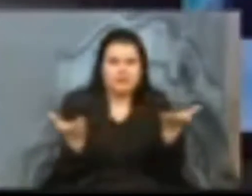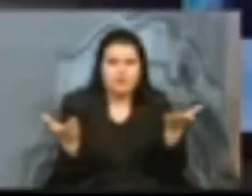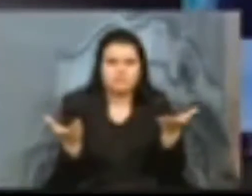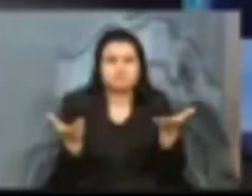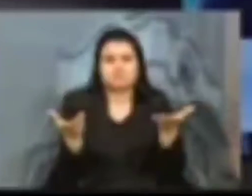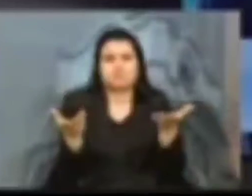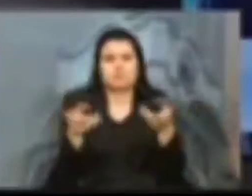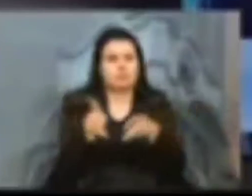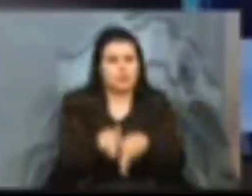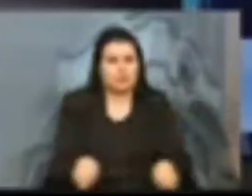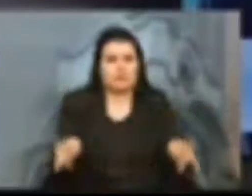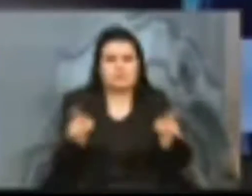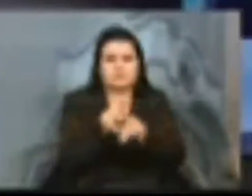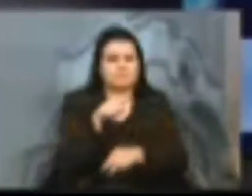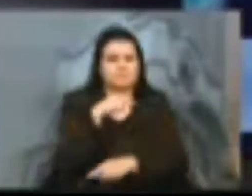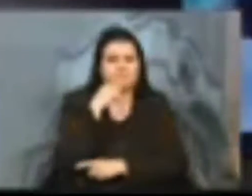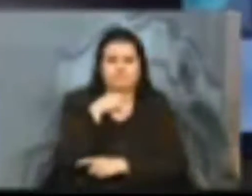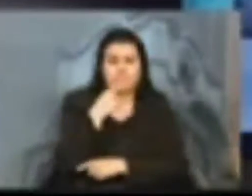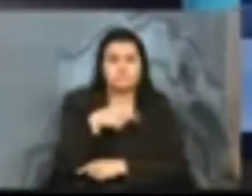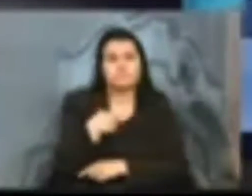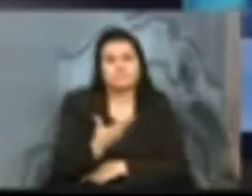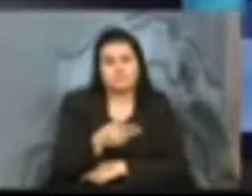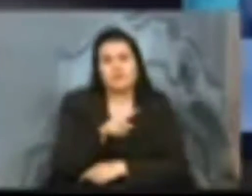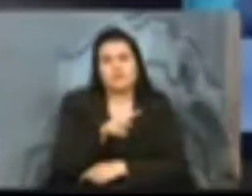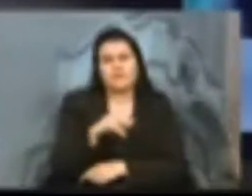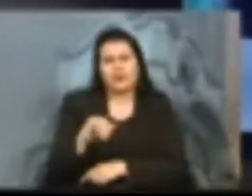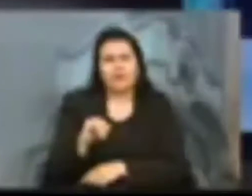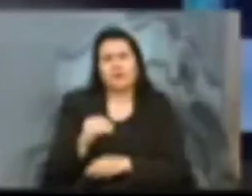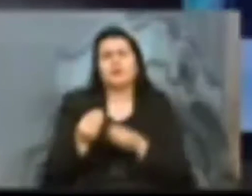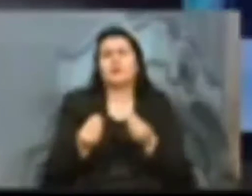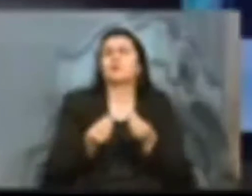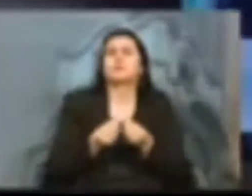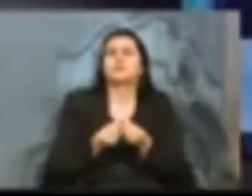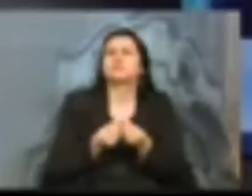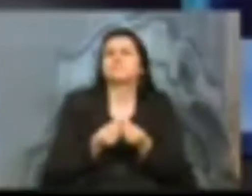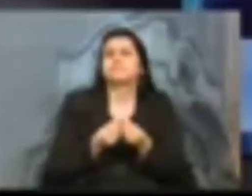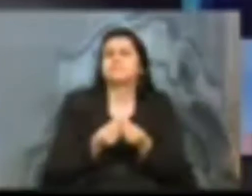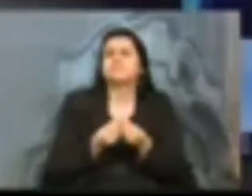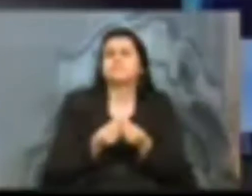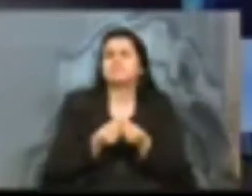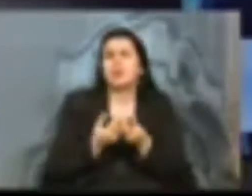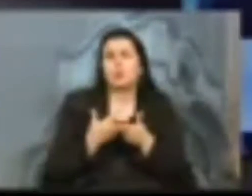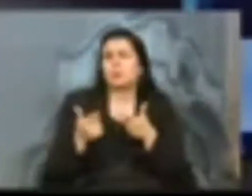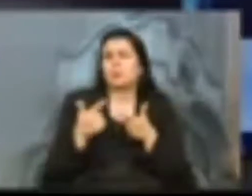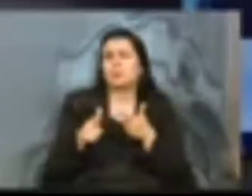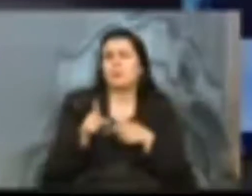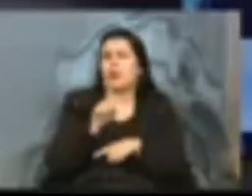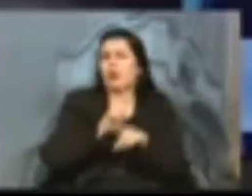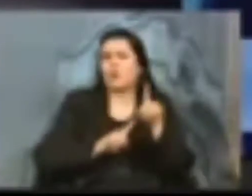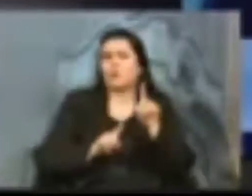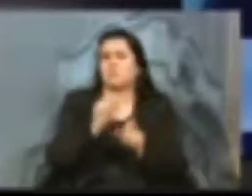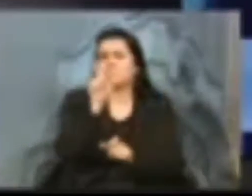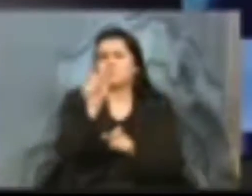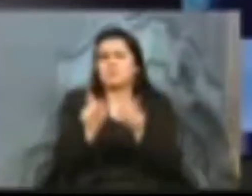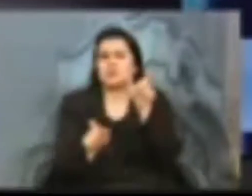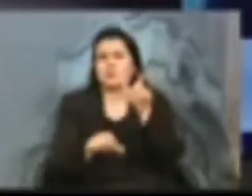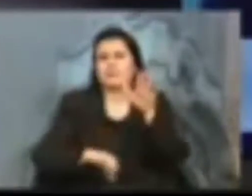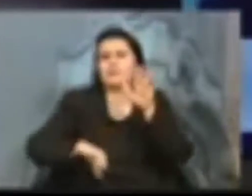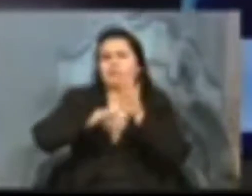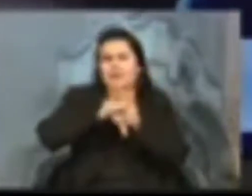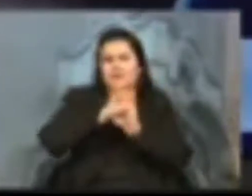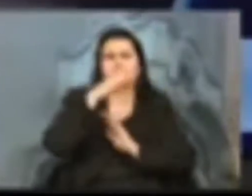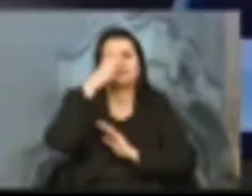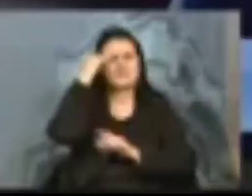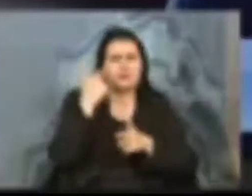dar para a população, ele ainda vai gerar criminosos, porque a gente sabe que a desigualdade social e a